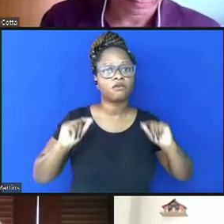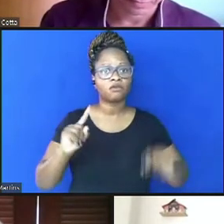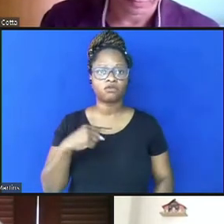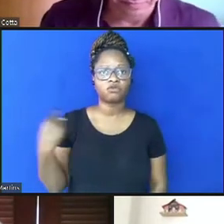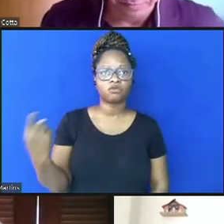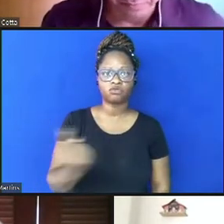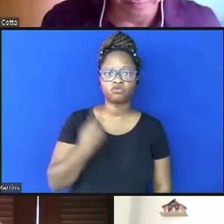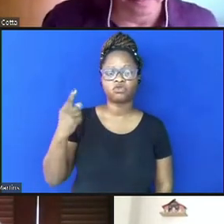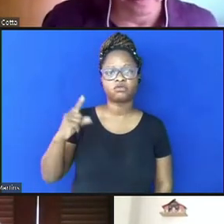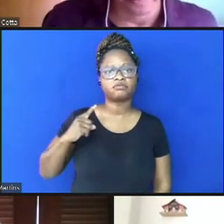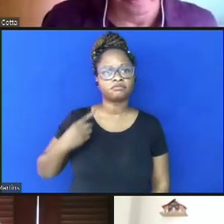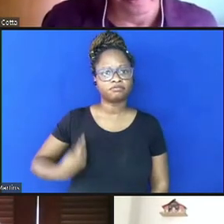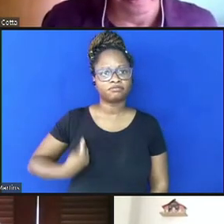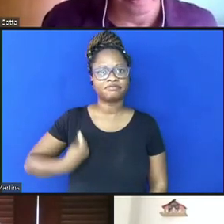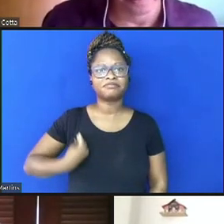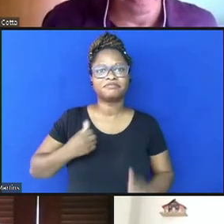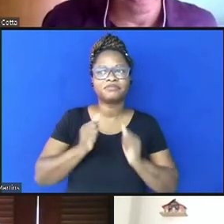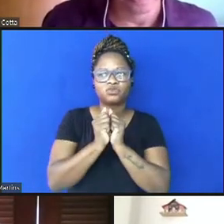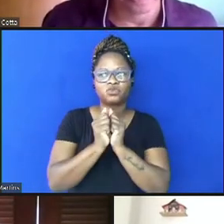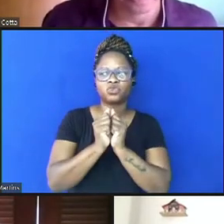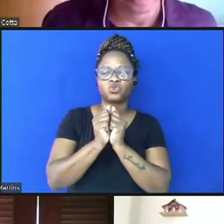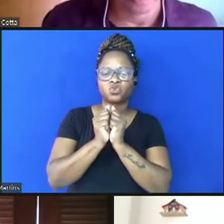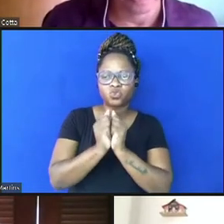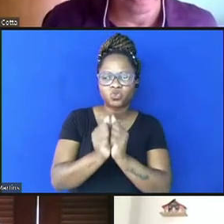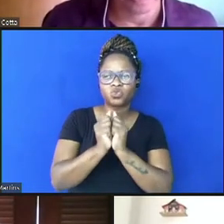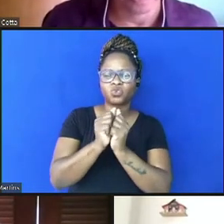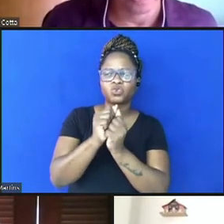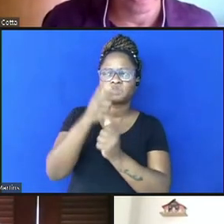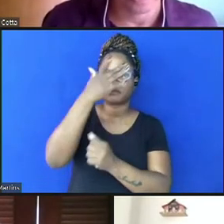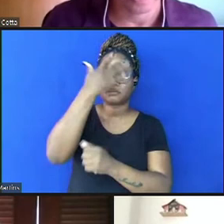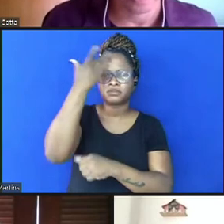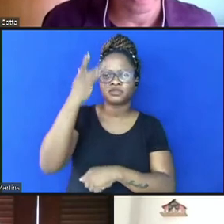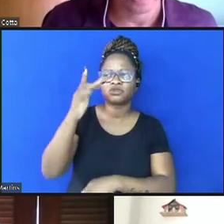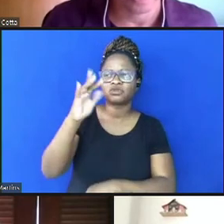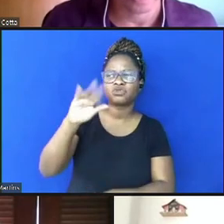estar junto a pessoas que, de outra forma,